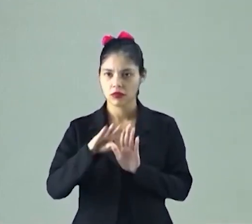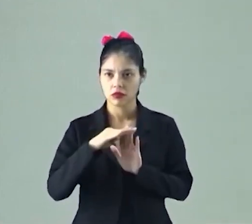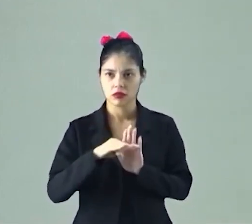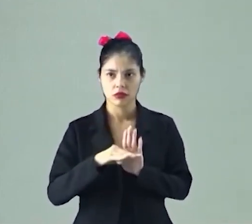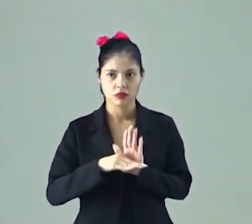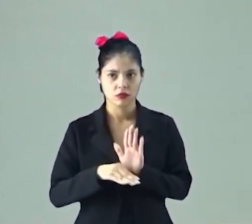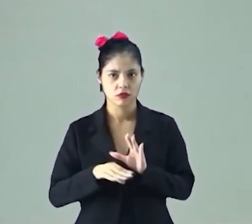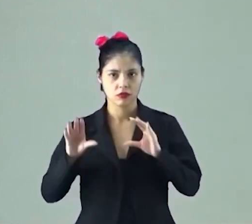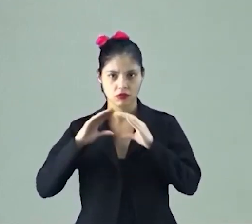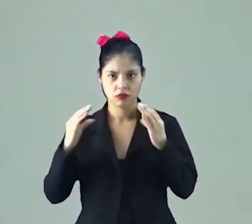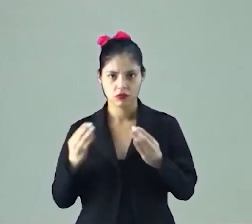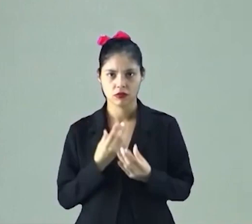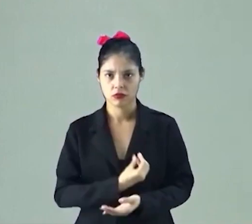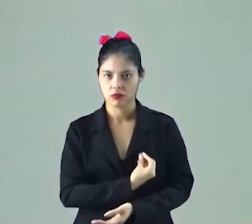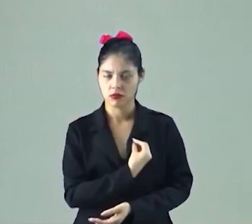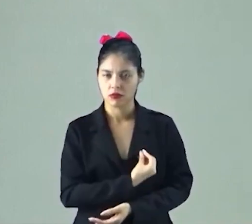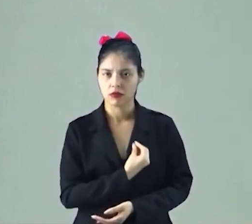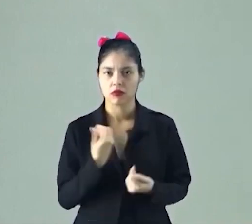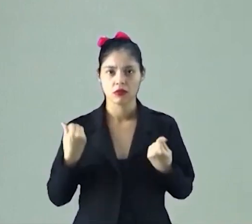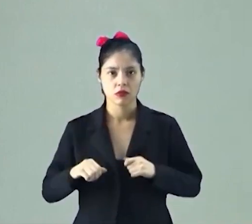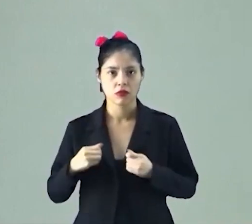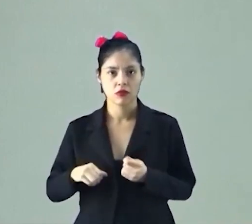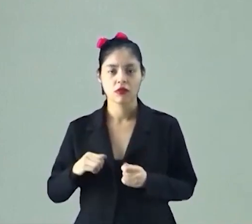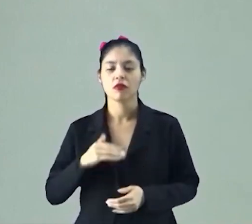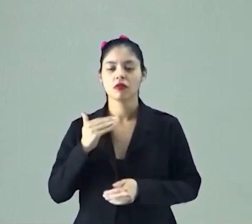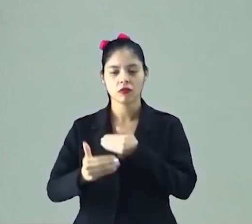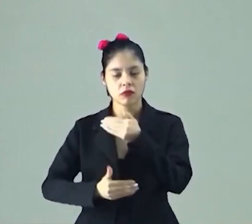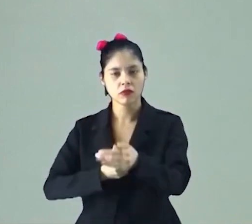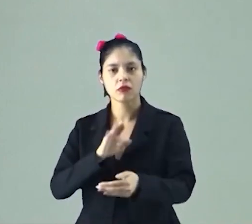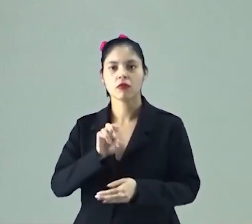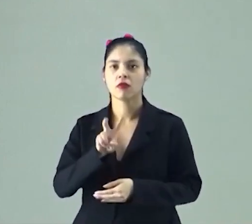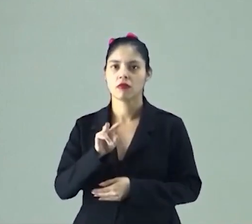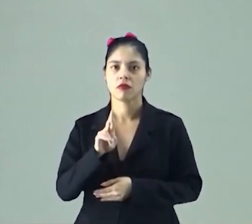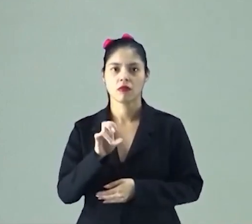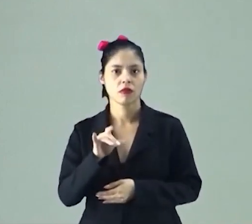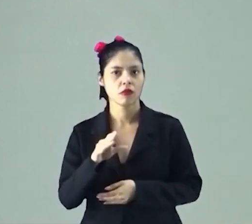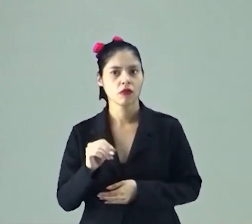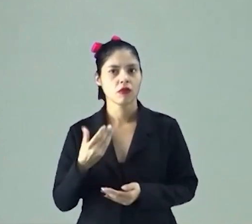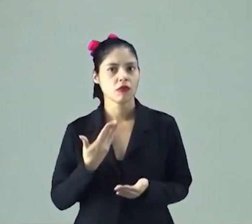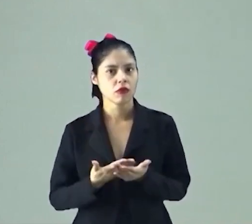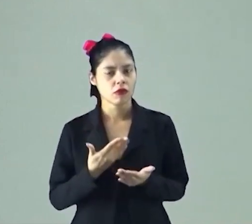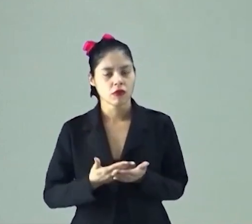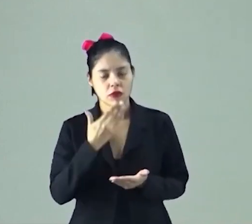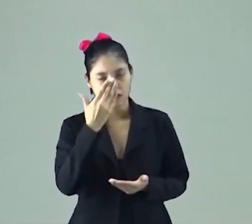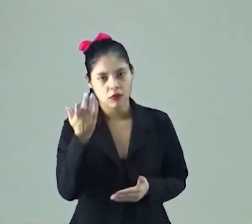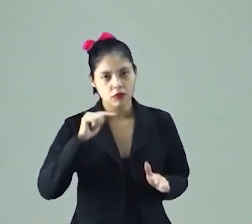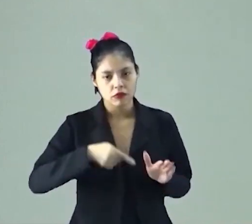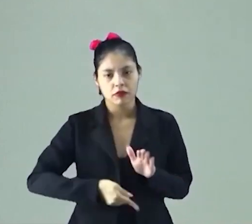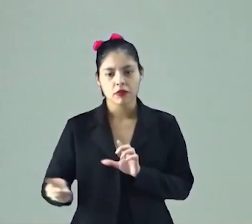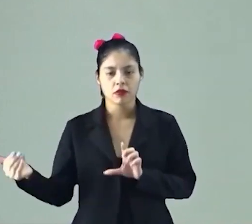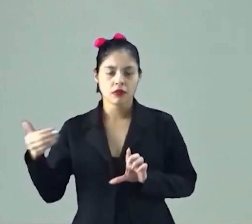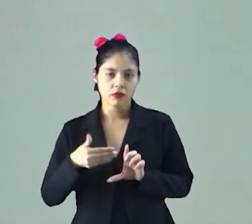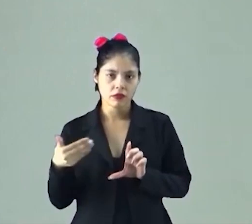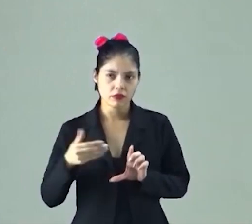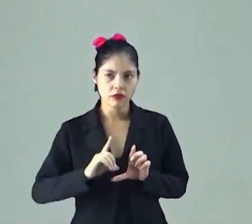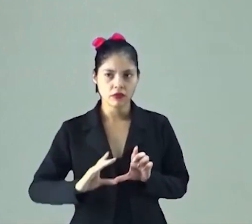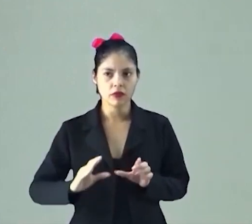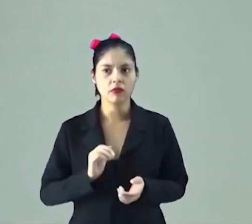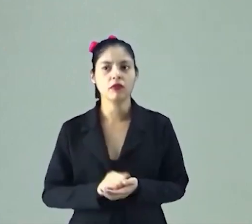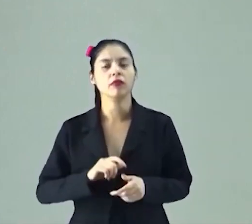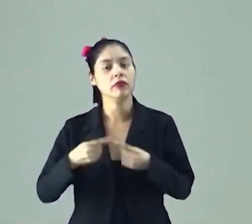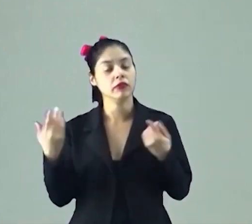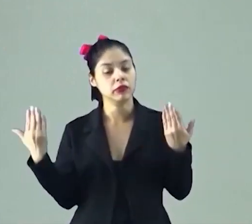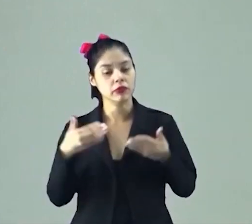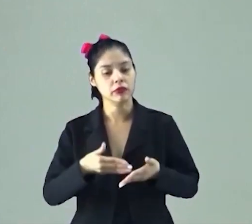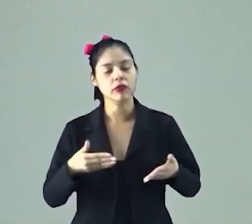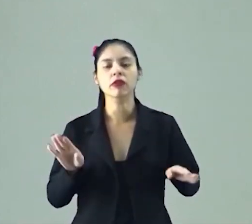seres vivos, a gente tem que acessar um pouco do conteúdo de evolução, que a gente vai trazer também nas aulas para frente dentro aqui da plataforma, mas o objetivo